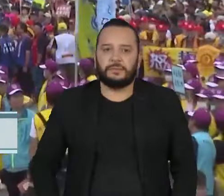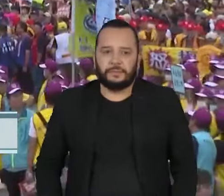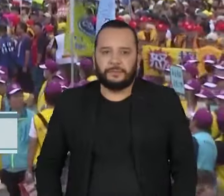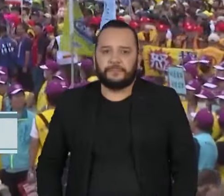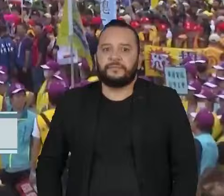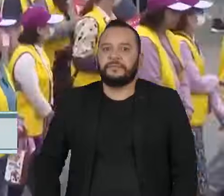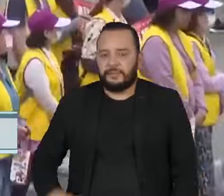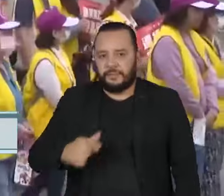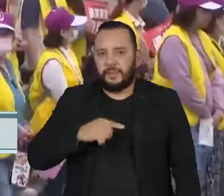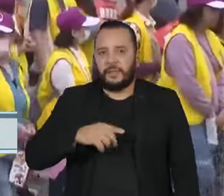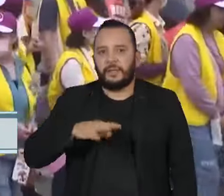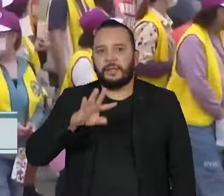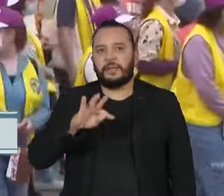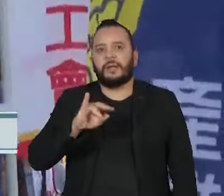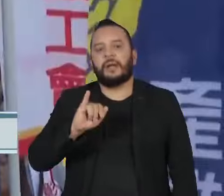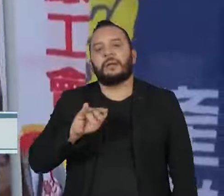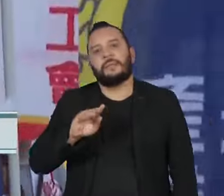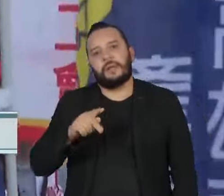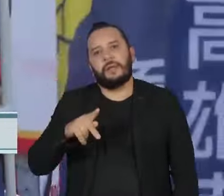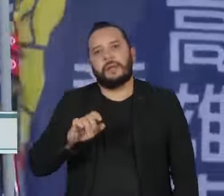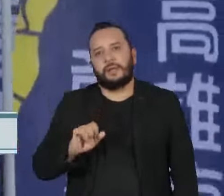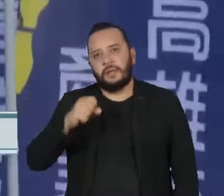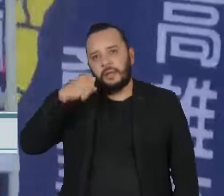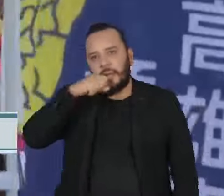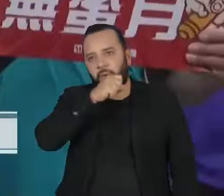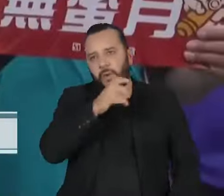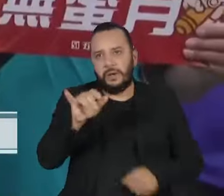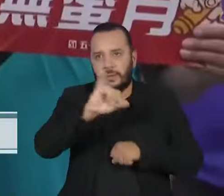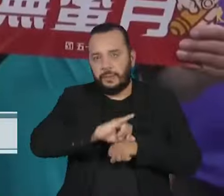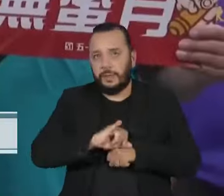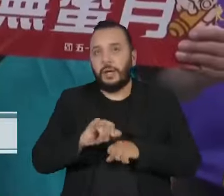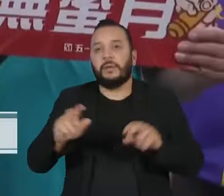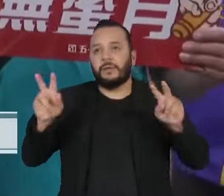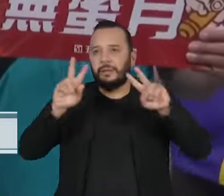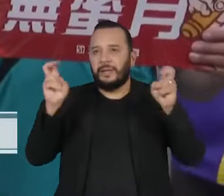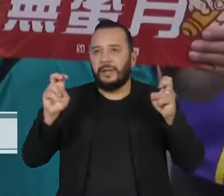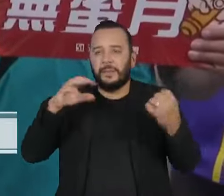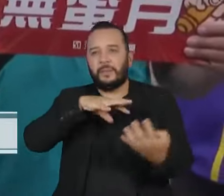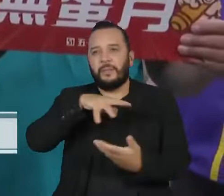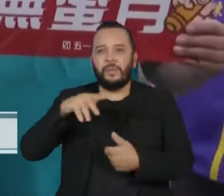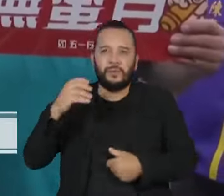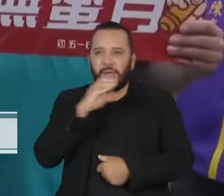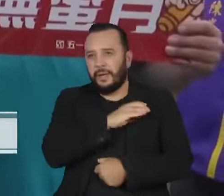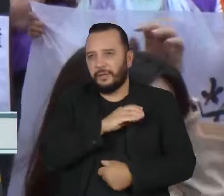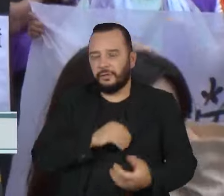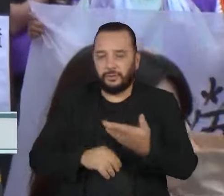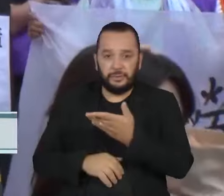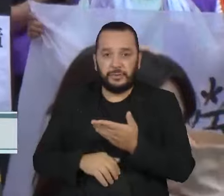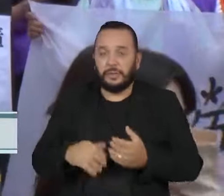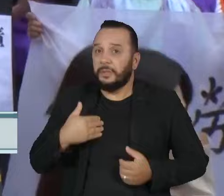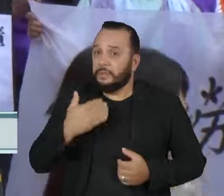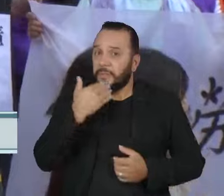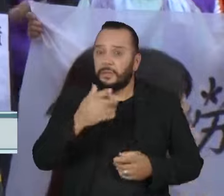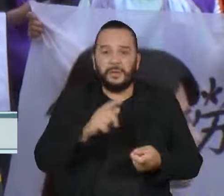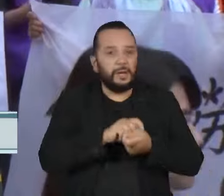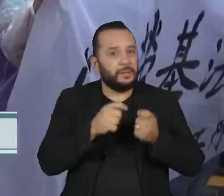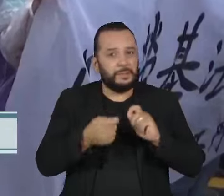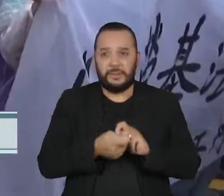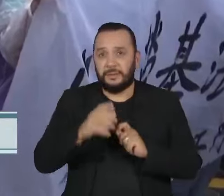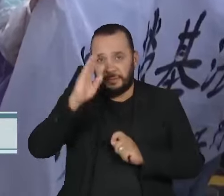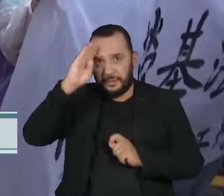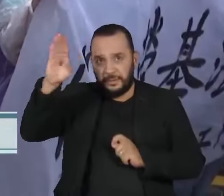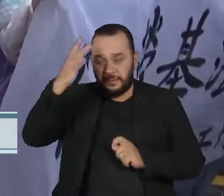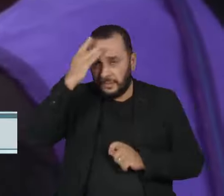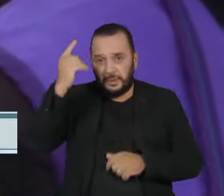Em Taipei, capital de Taiwan, o aquecimento global deu o tom. Os manifestantes cobraram adaptações principalmente para